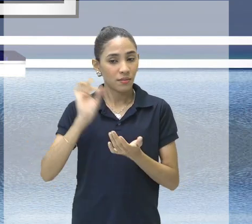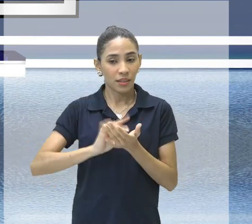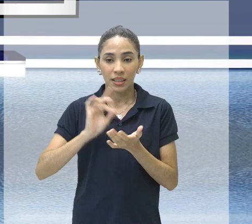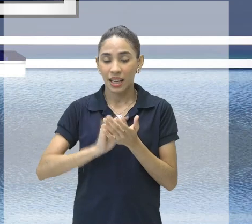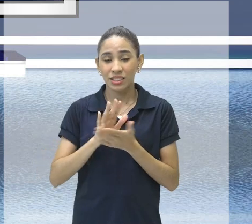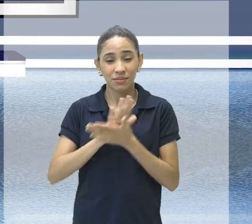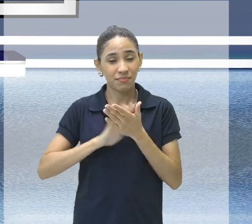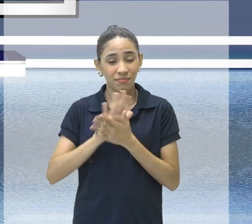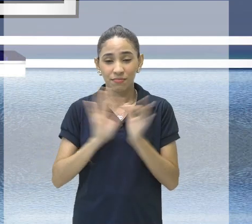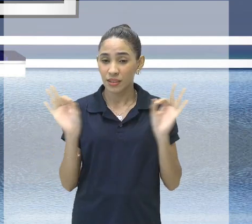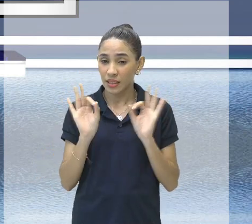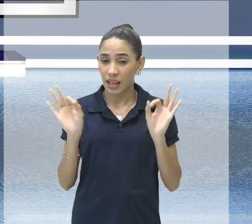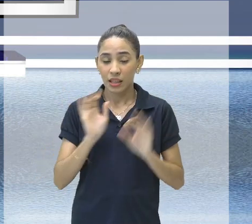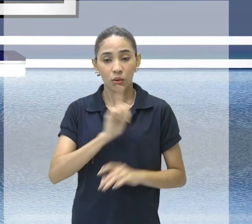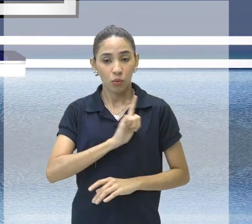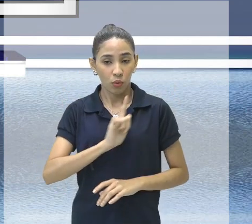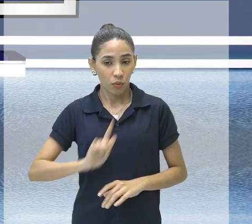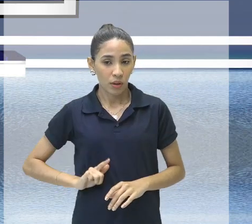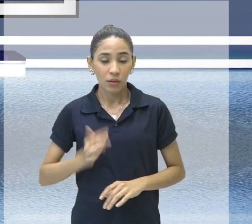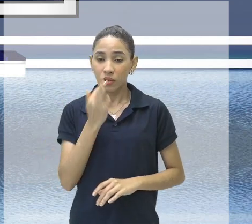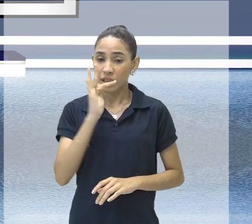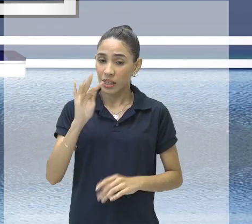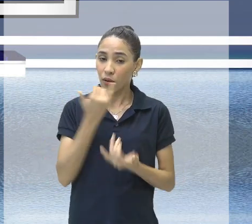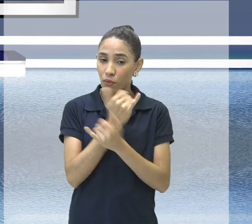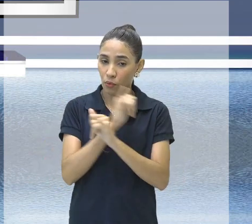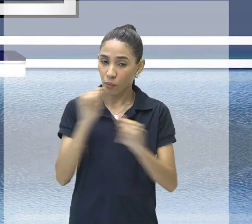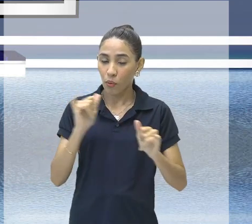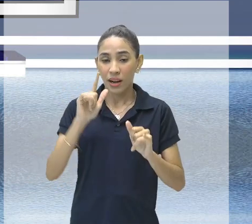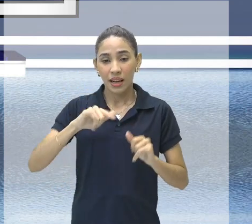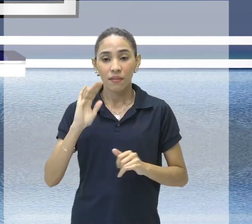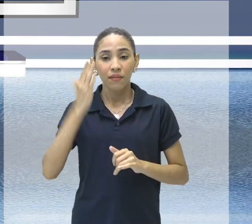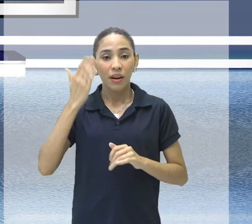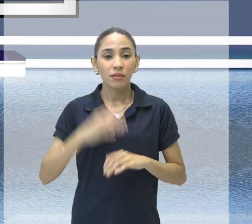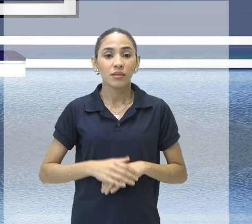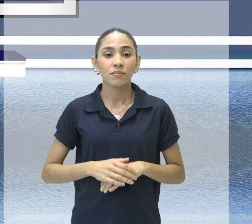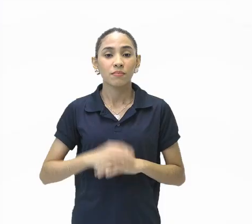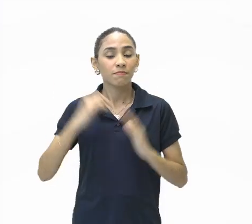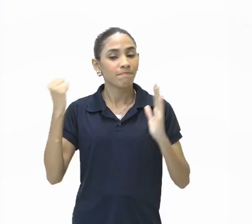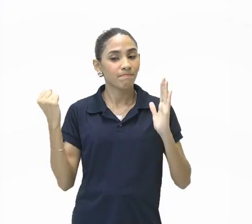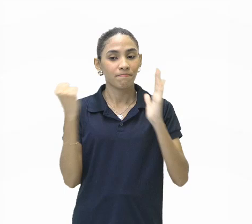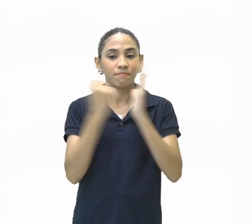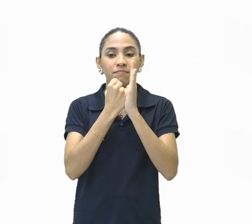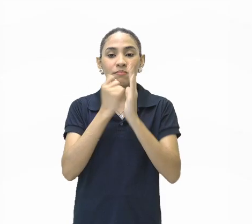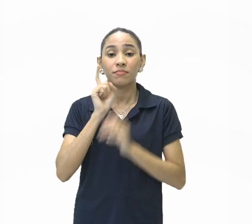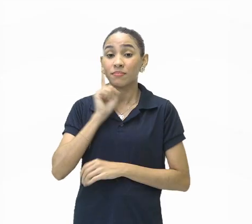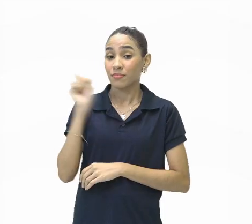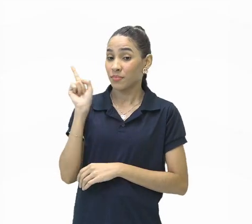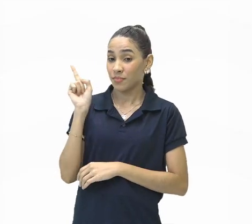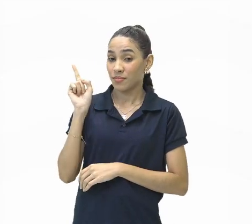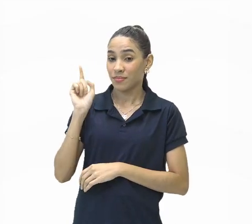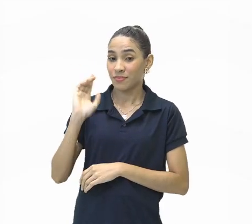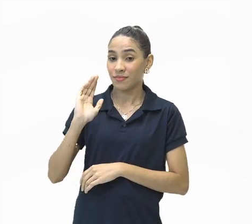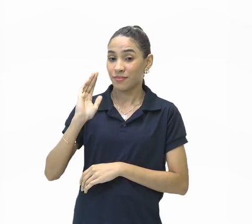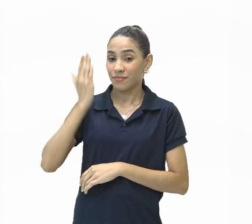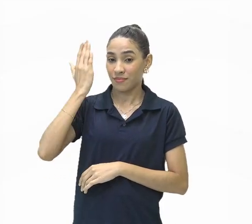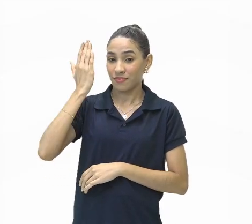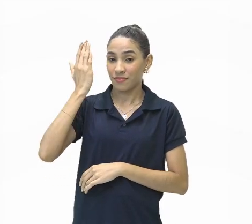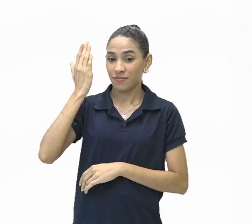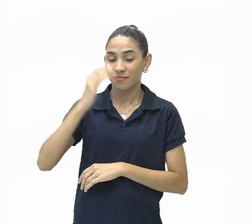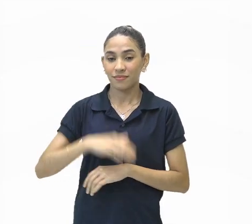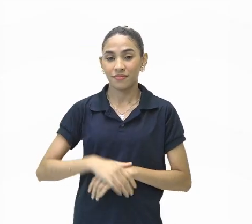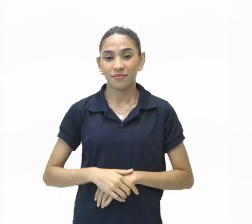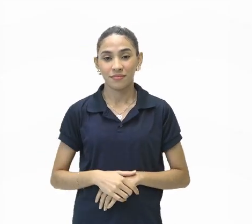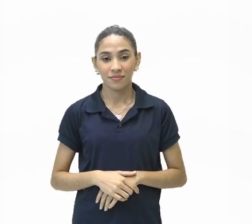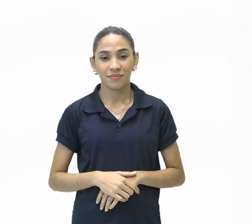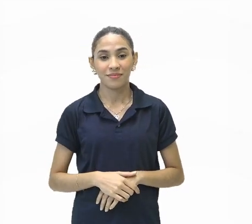verdade aí, né? O governo federal desmentiu. E aí, vamos então carimbar essa nossa notícia